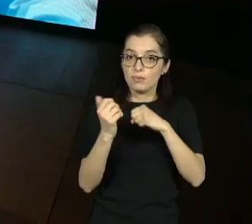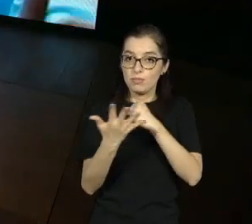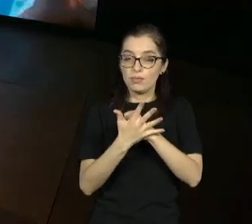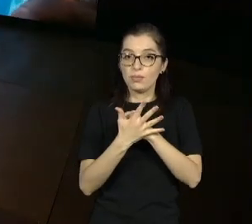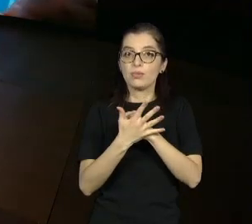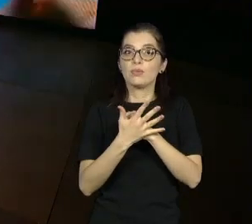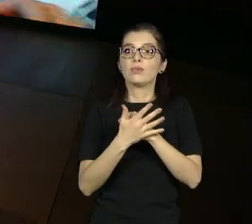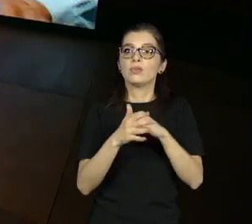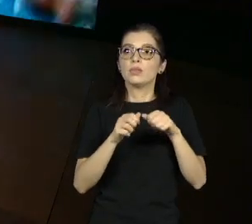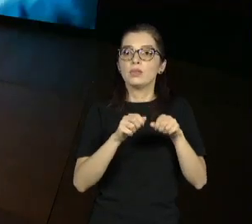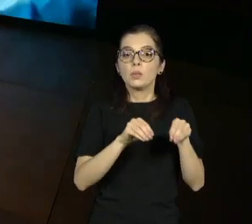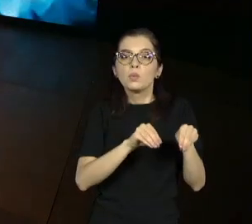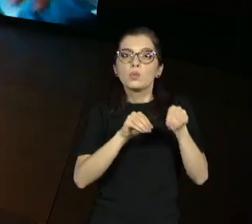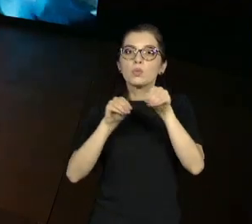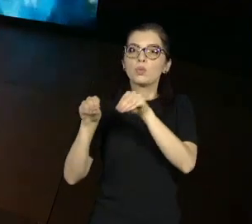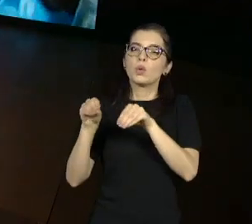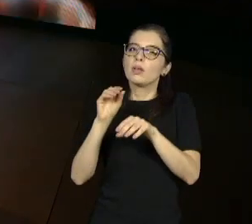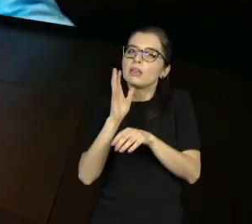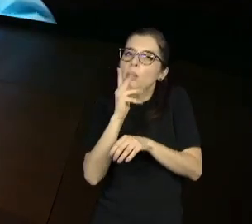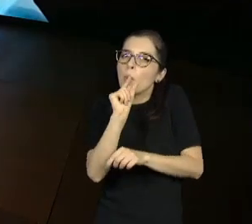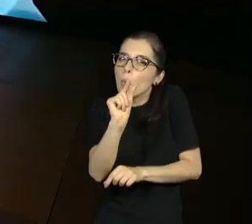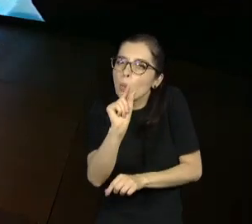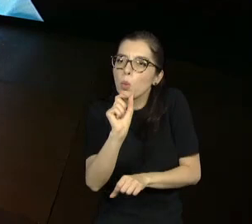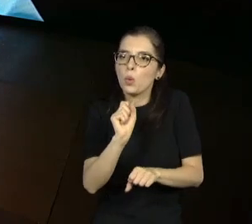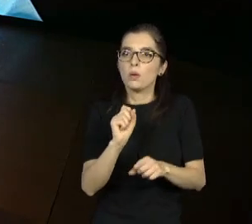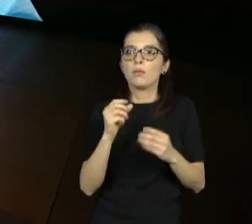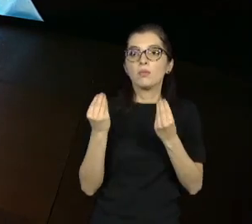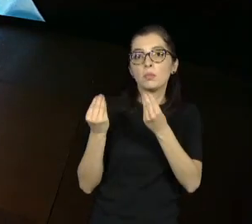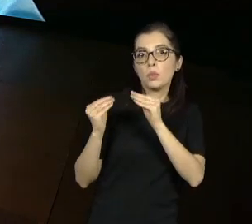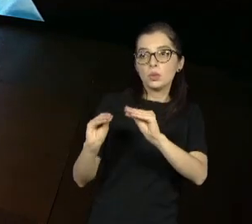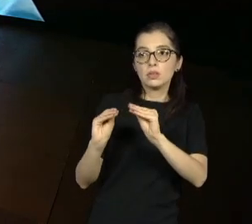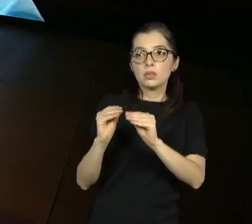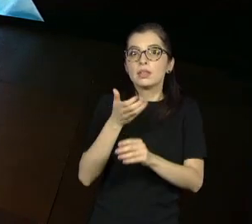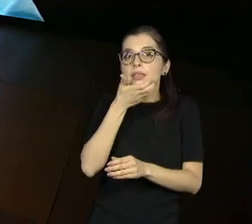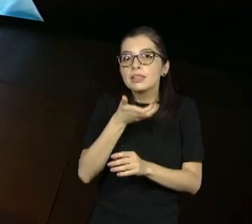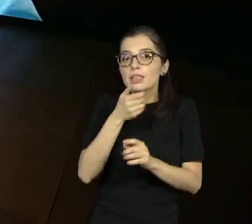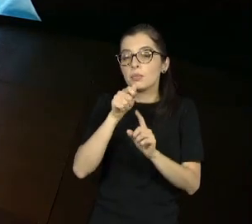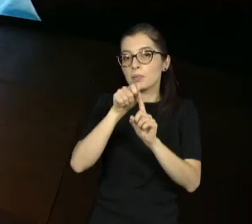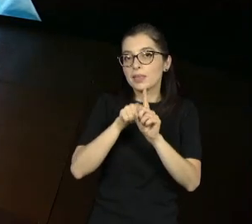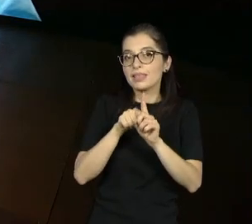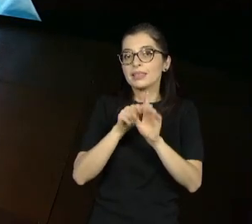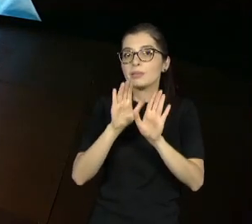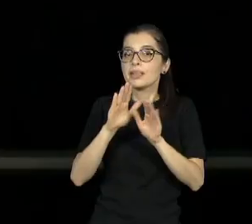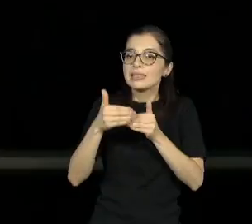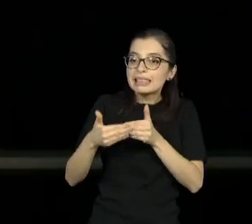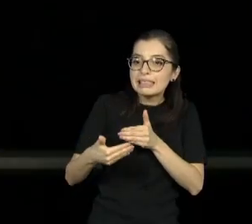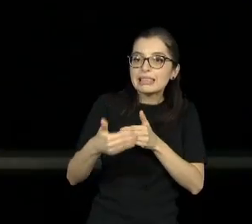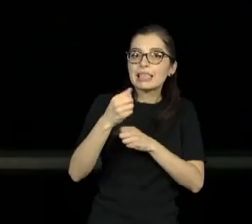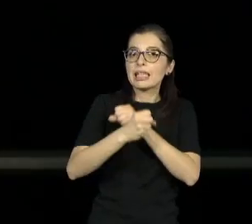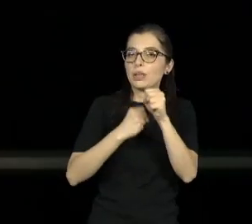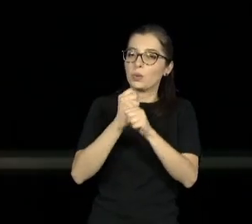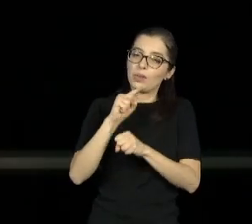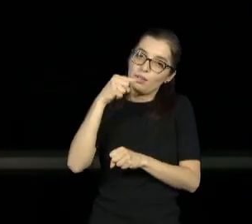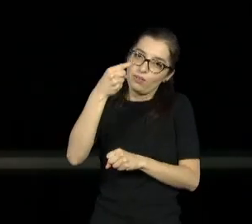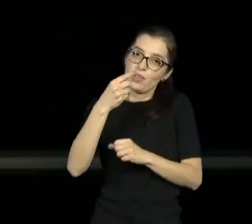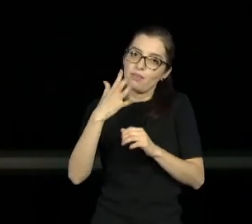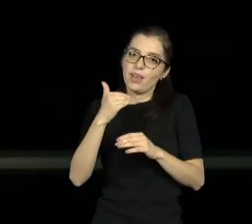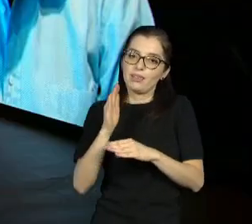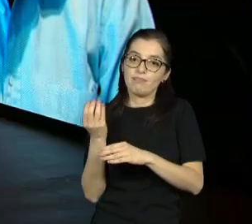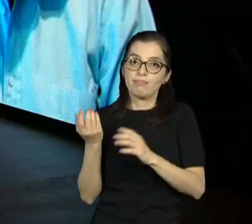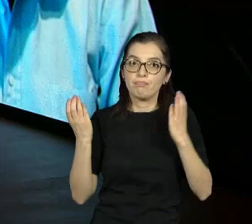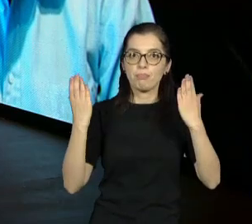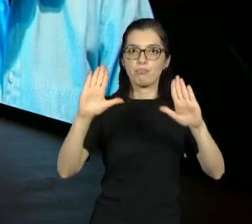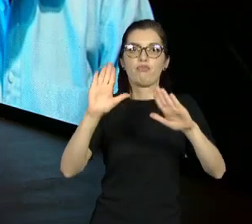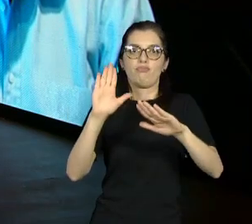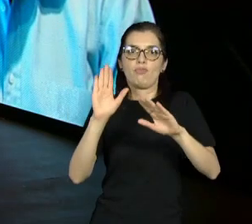ia ser em dezembro. Talvez, um pouquinho mais de dezembro. Mas agora, tem uma coisa. O próximo filme